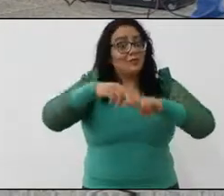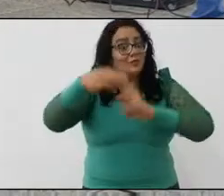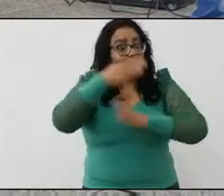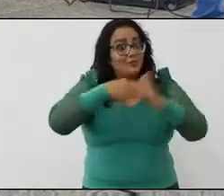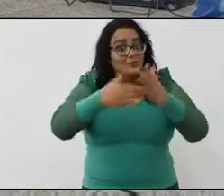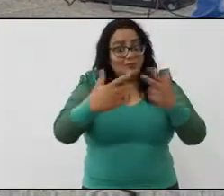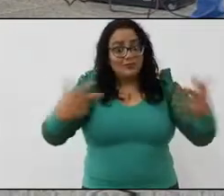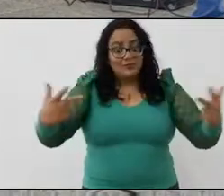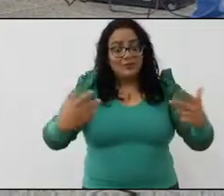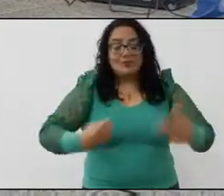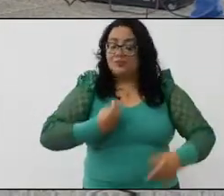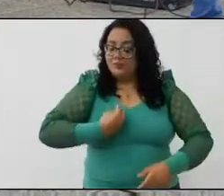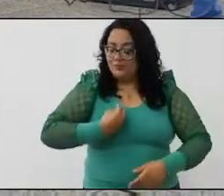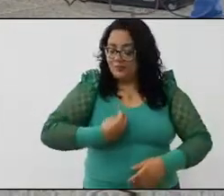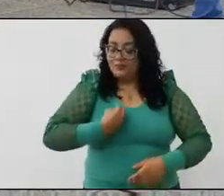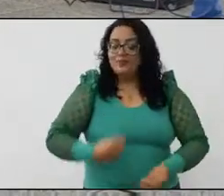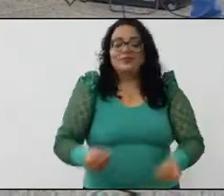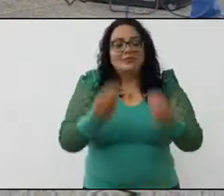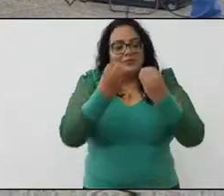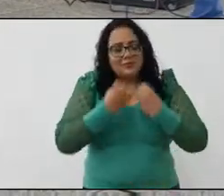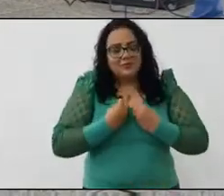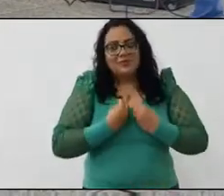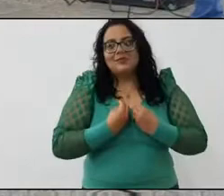um dia de vida que Ele tem nos dado,